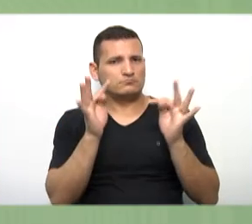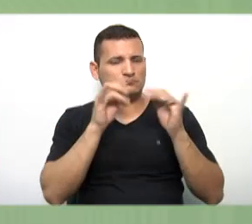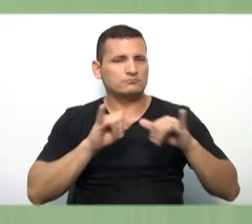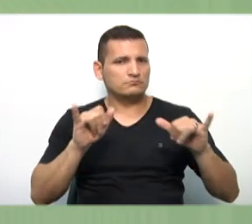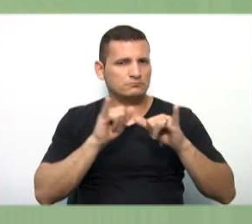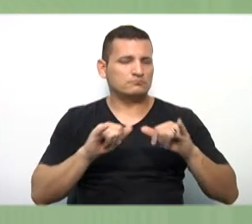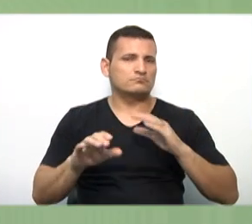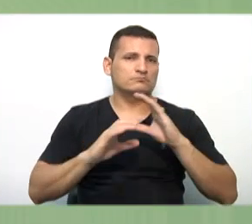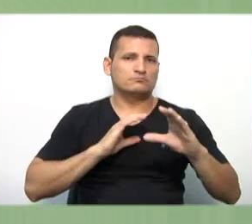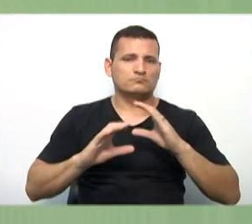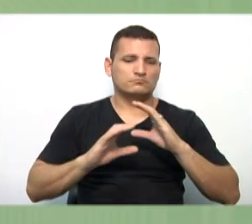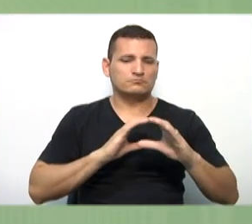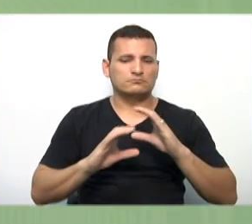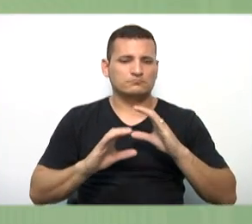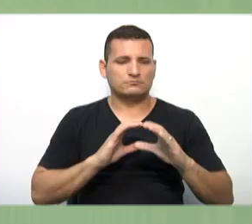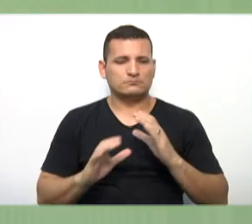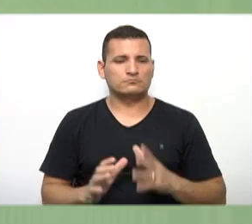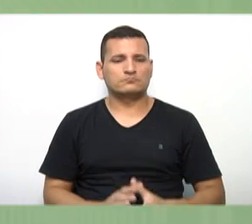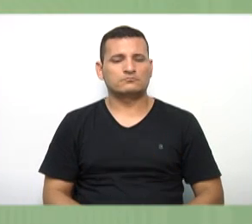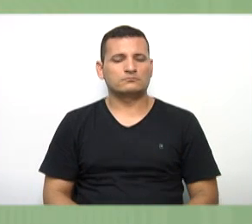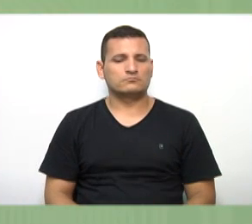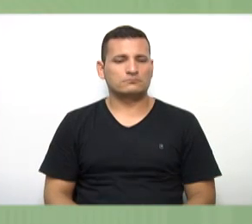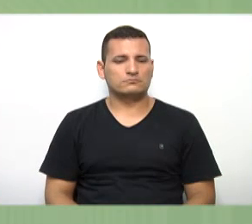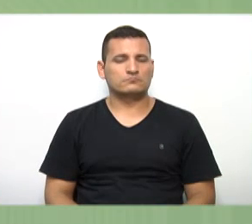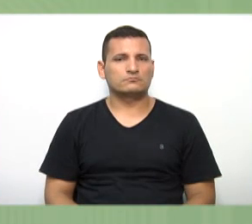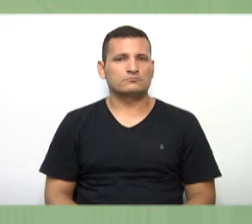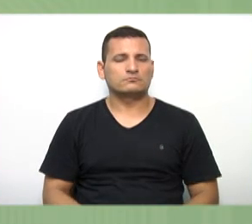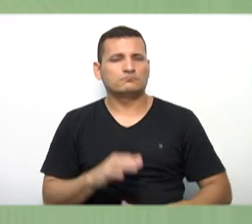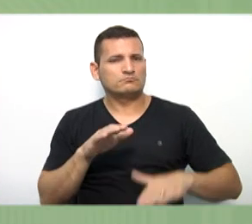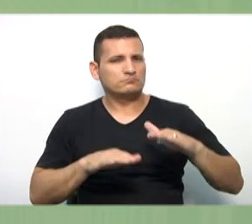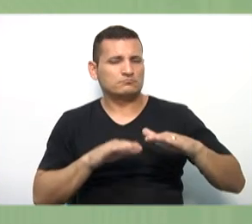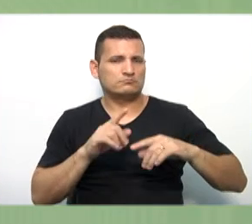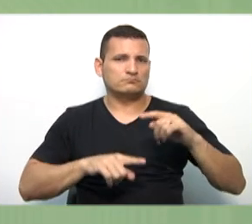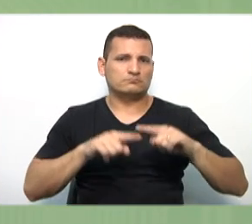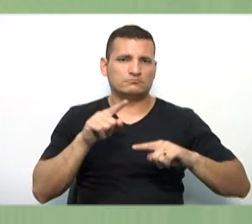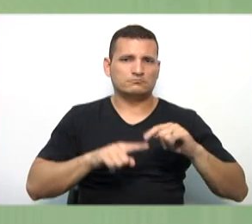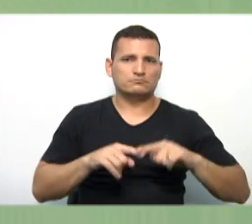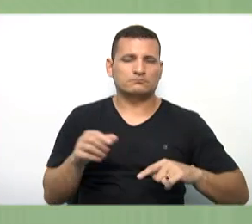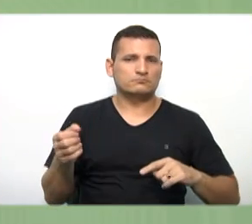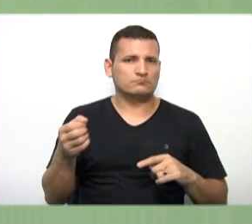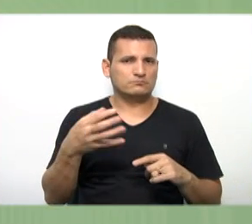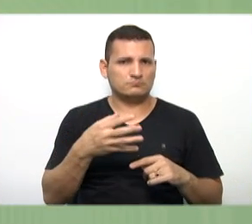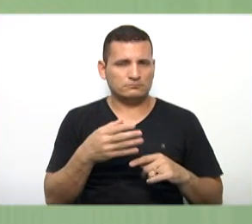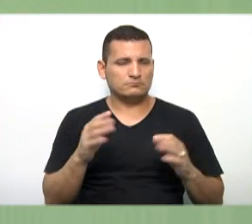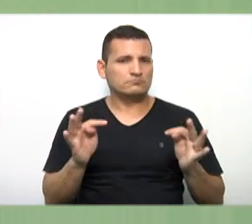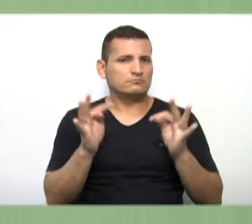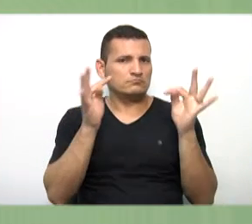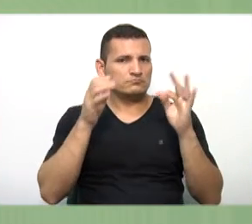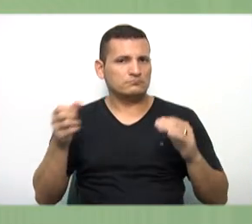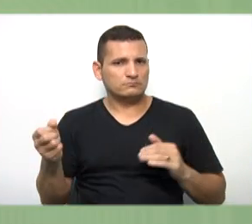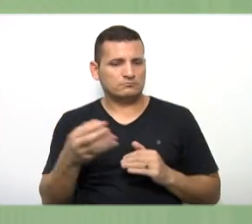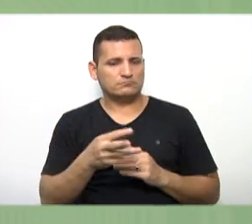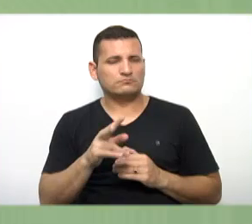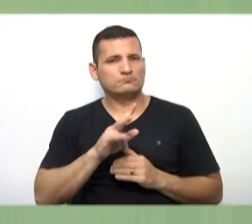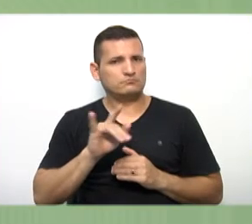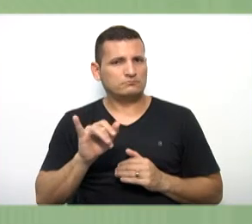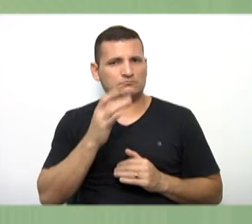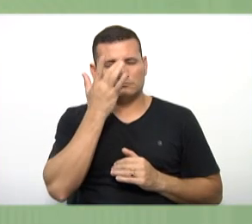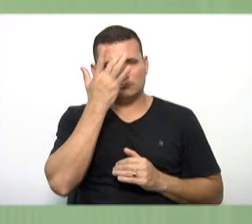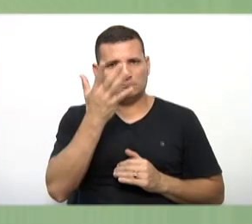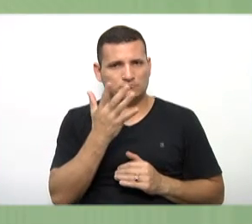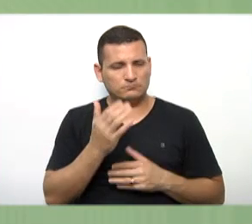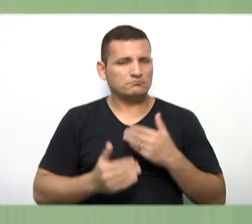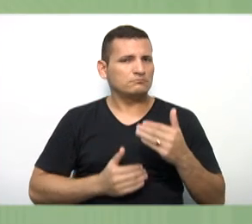para a comunicação. Às vezes, equipamentos novos tecnologias novas vão facilitar o processo